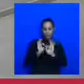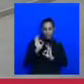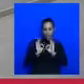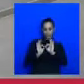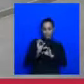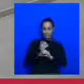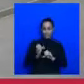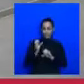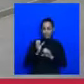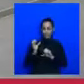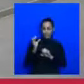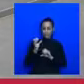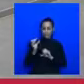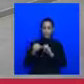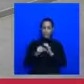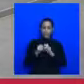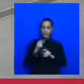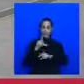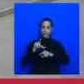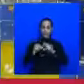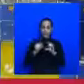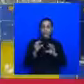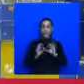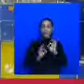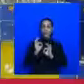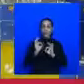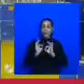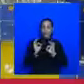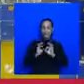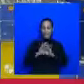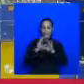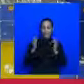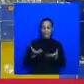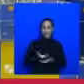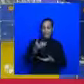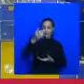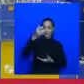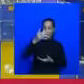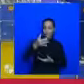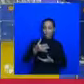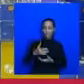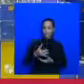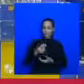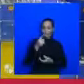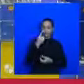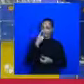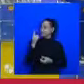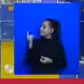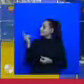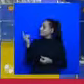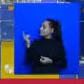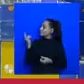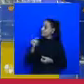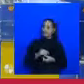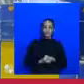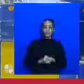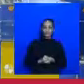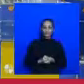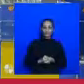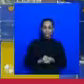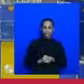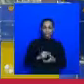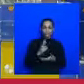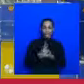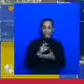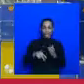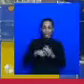para que recolham as dezenas sorteadas no primeiro sorteio. As bolas serão recolocadas no suporte em cima do Globo número 5, para procedermos o